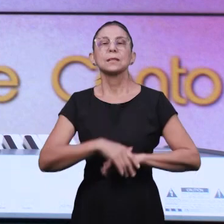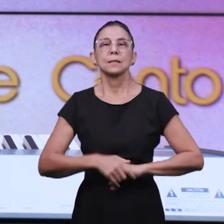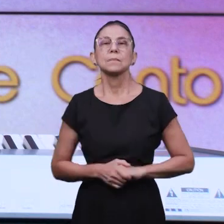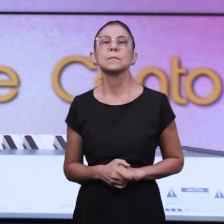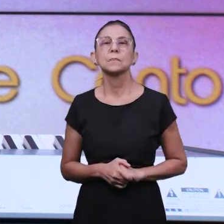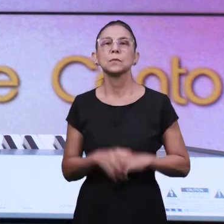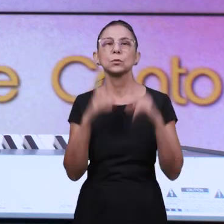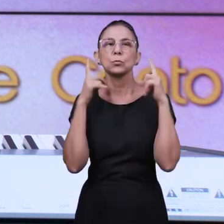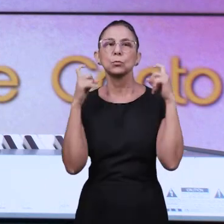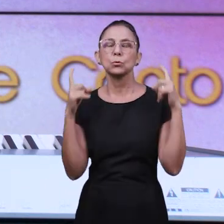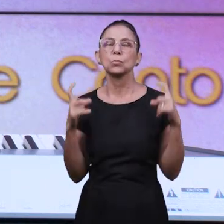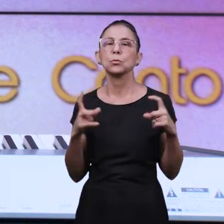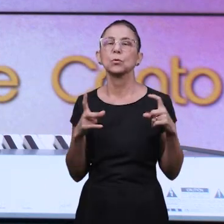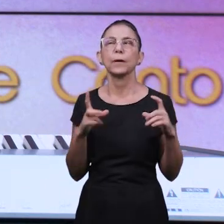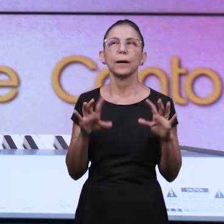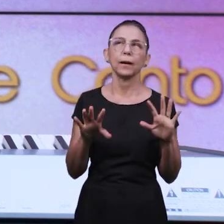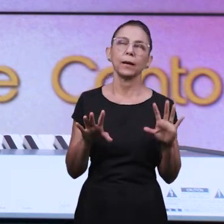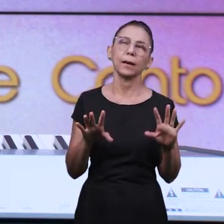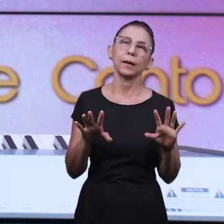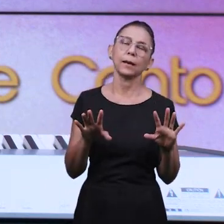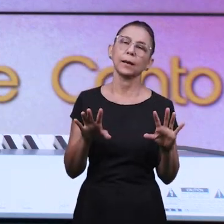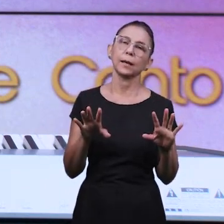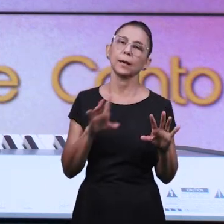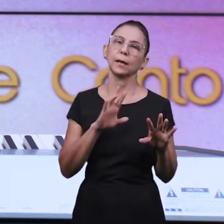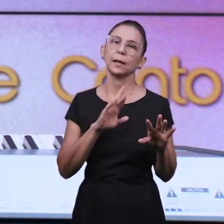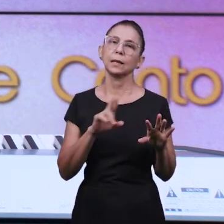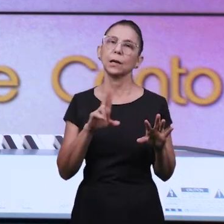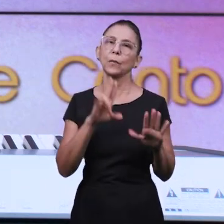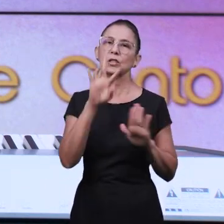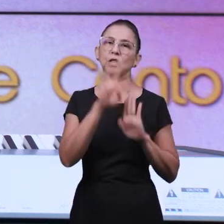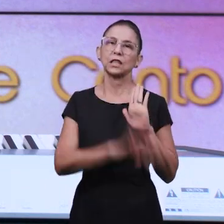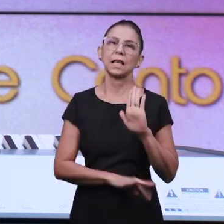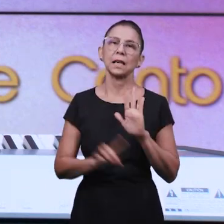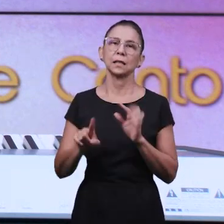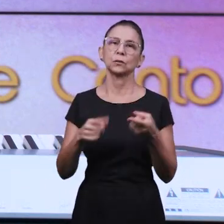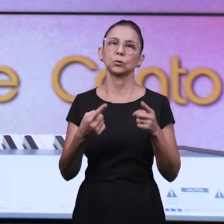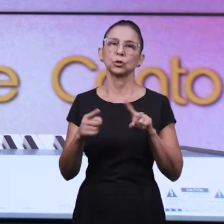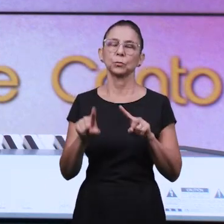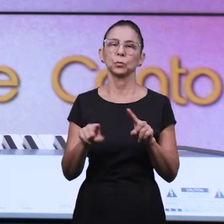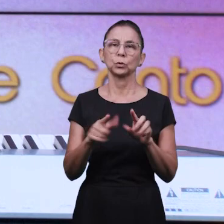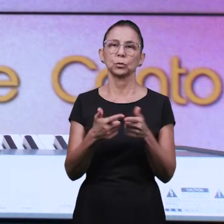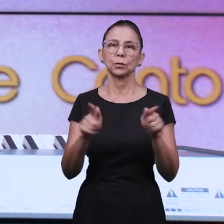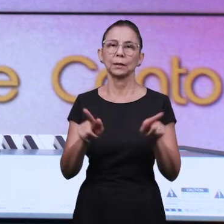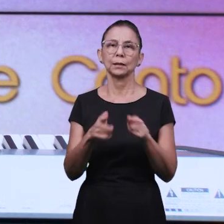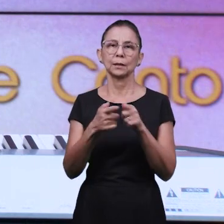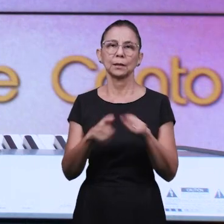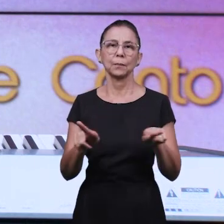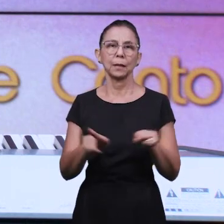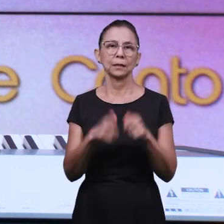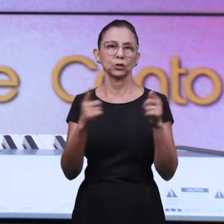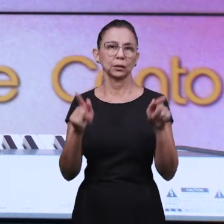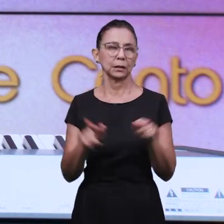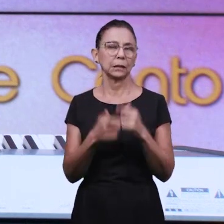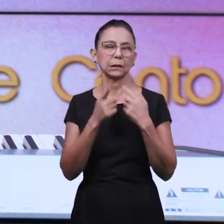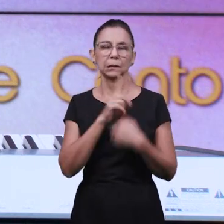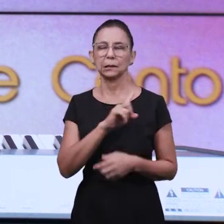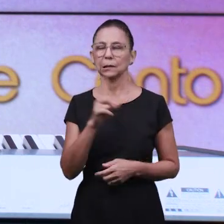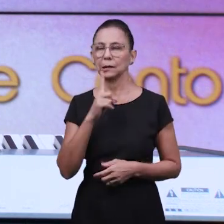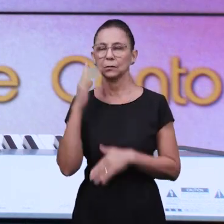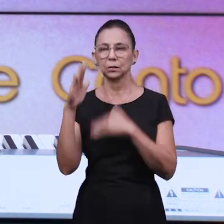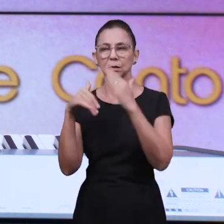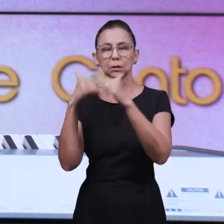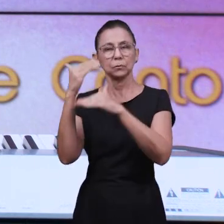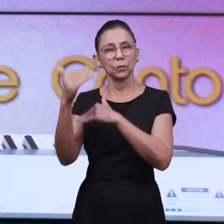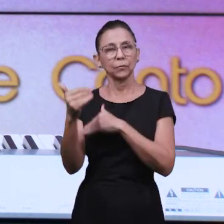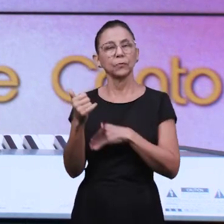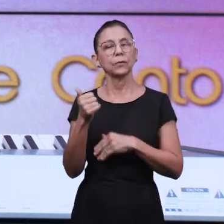seja, aqui nós não estamos falando ainda de texto musical, texto gramatical, precisamos desenvolver o nosso